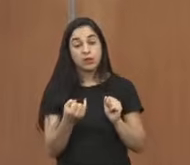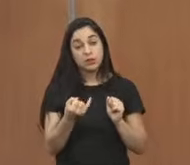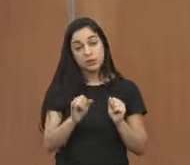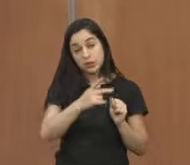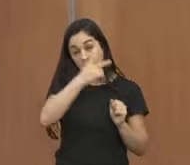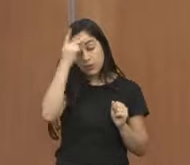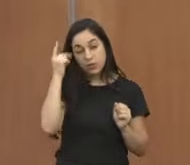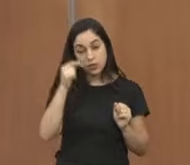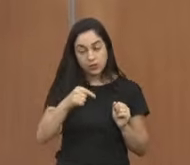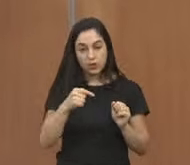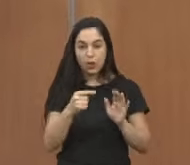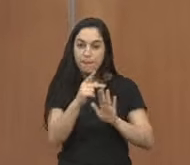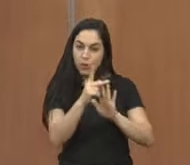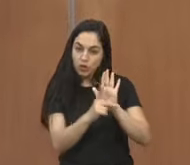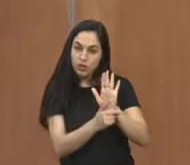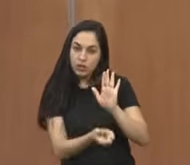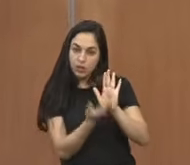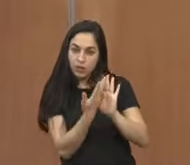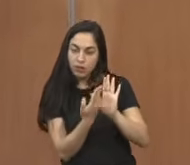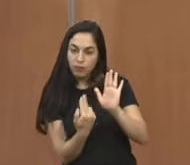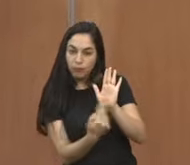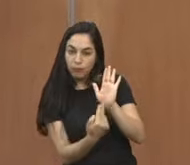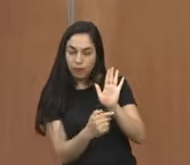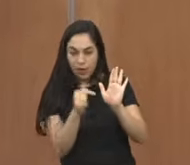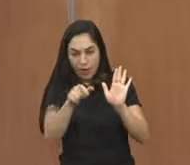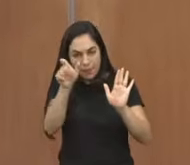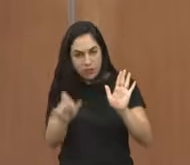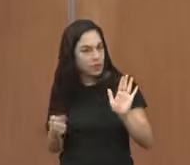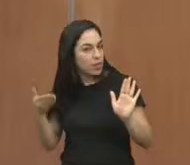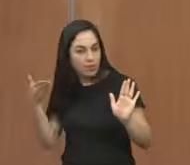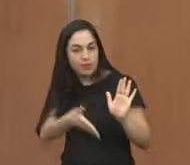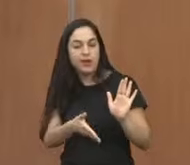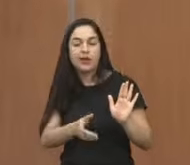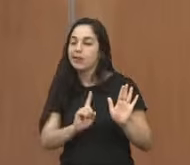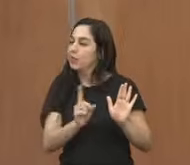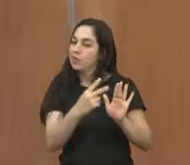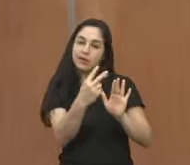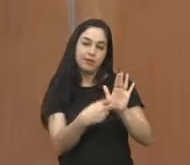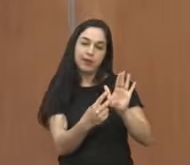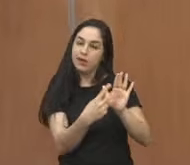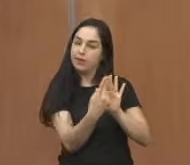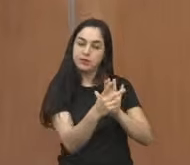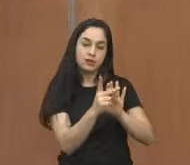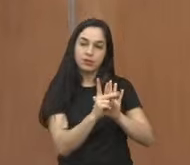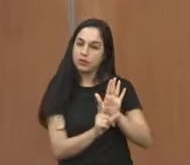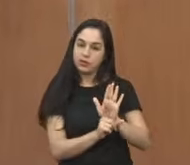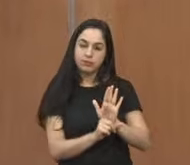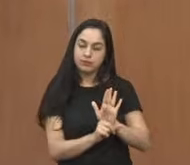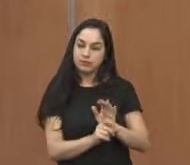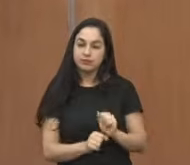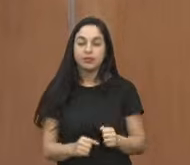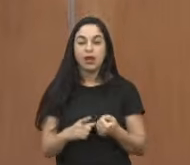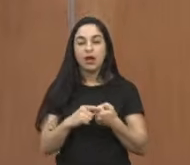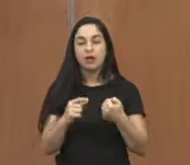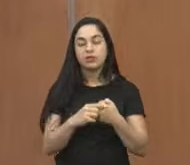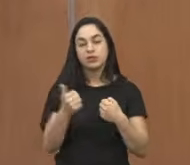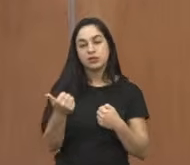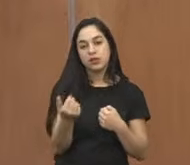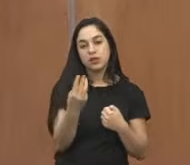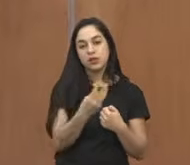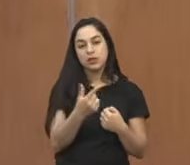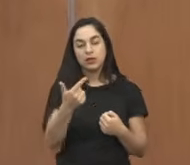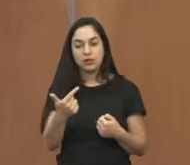aqui, não haverá a leitura do trabalho do vereador. Artigo 132, inciso